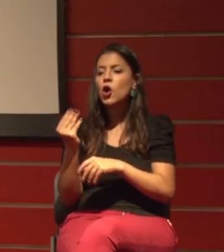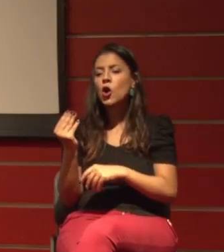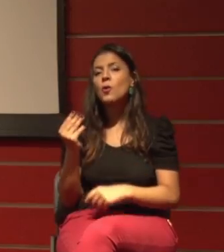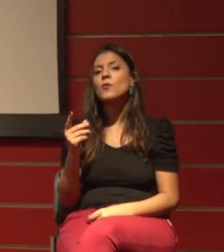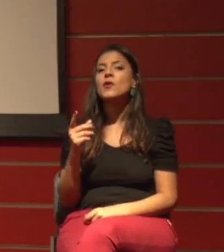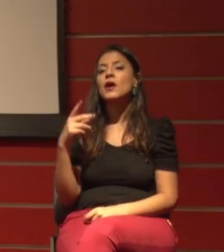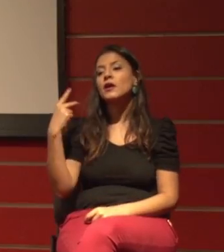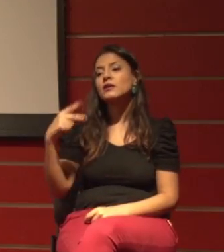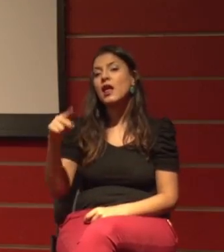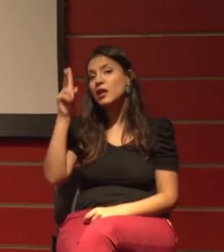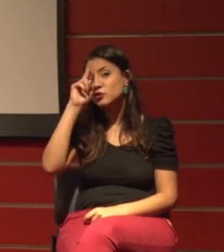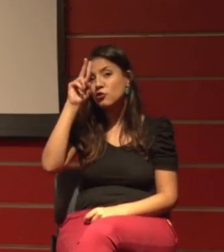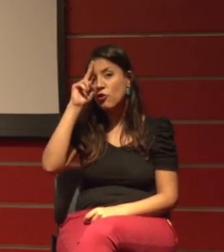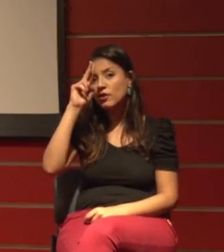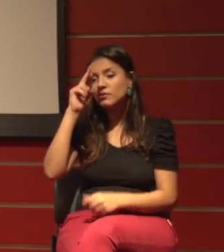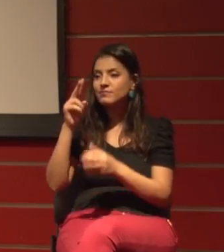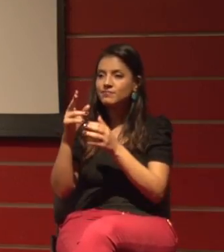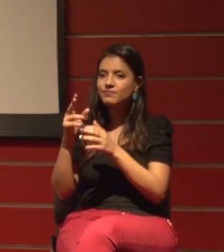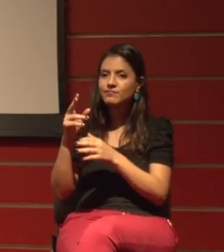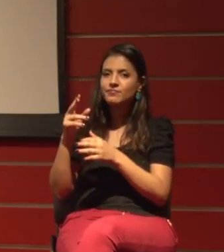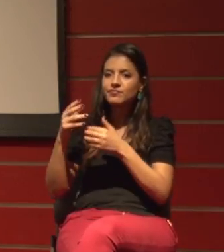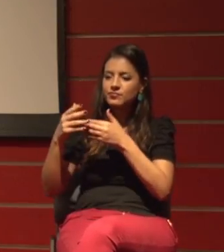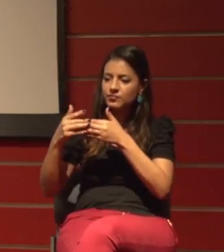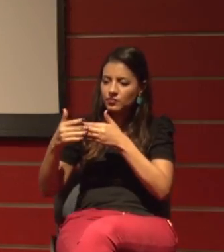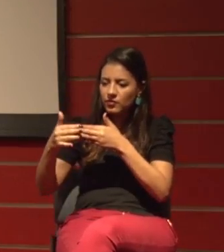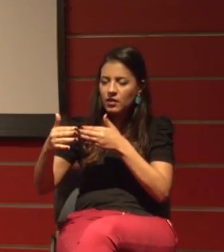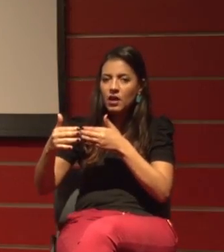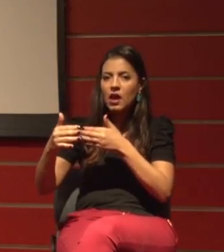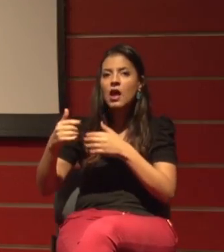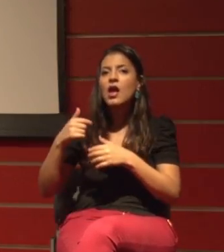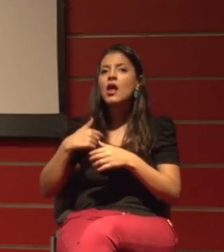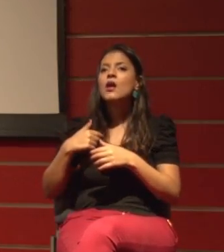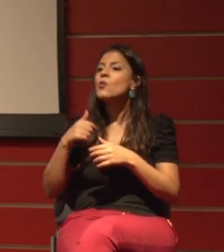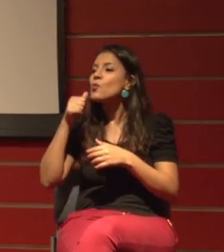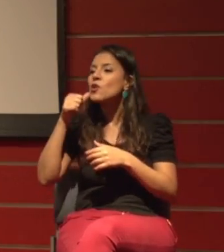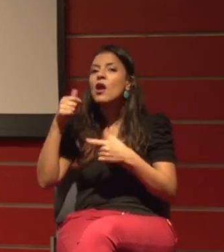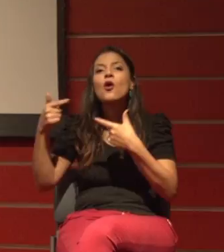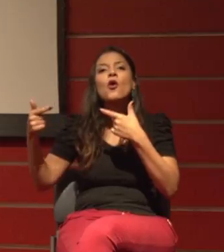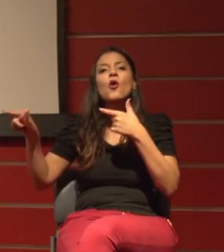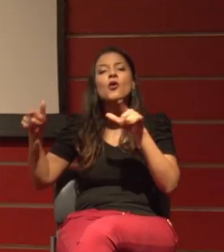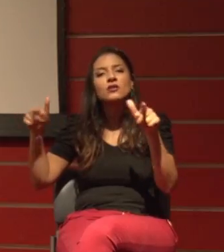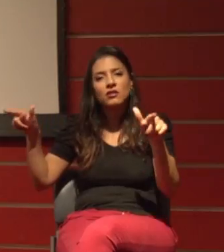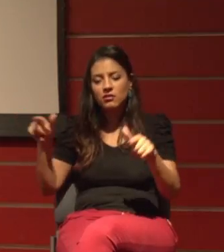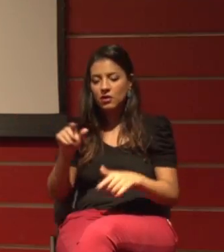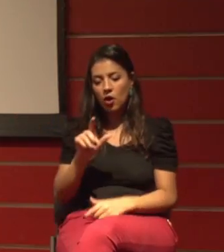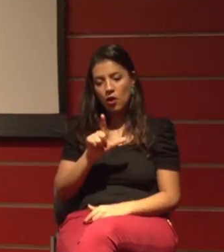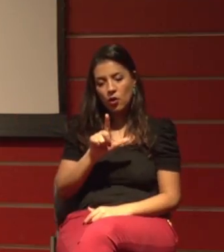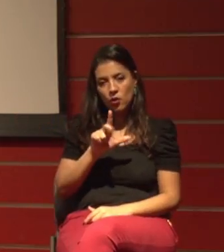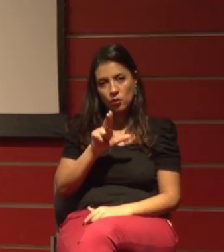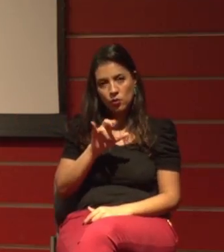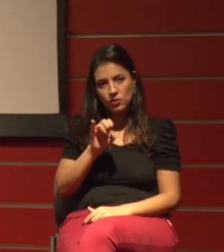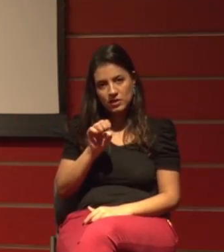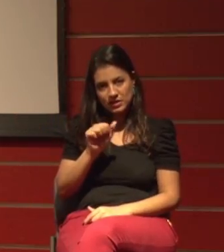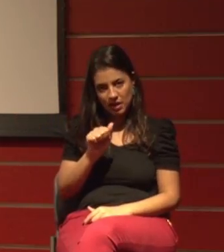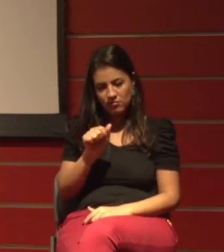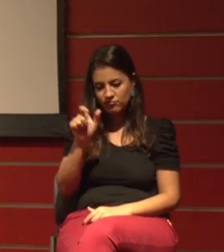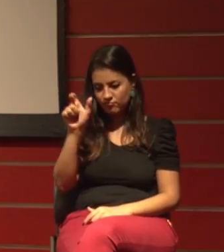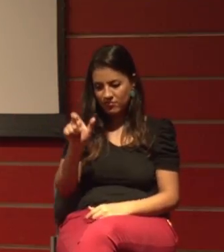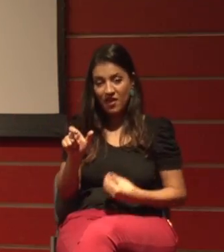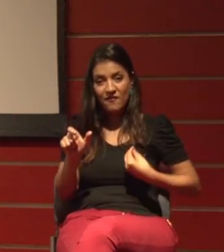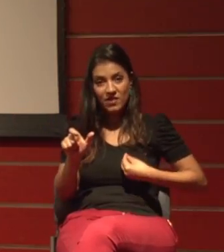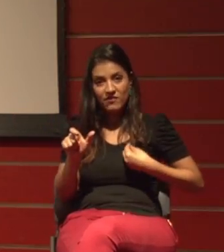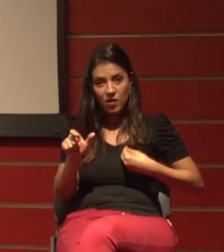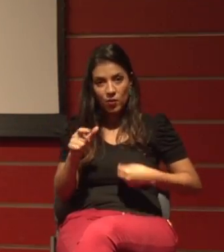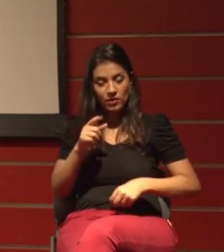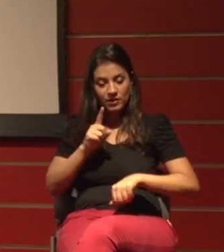viveram nos mesmos locais na mesma época em que ela viveu em que ela que que a Luísa maim viveu Então eu acho que ela é uma